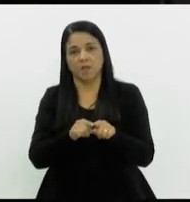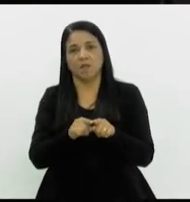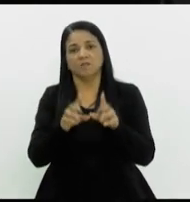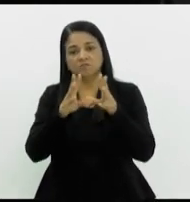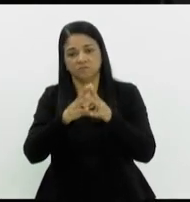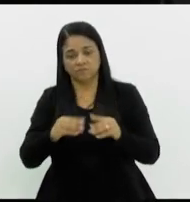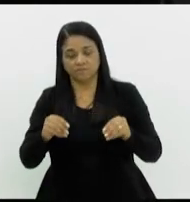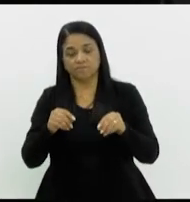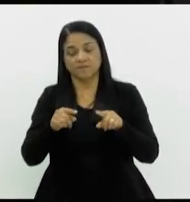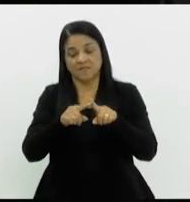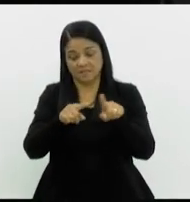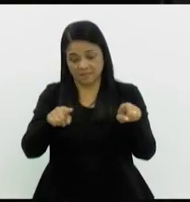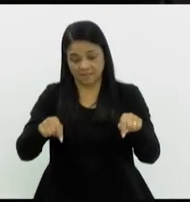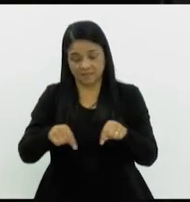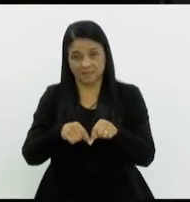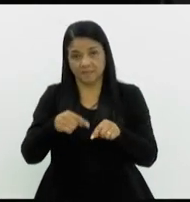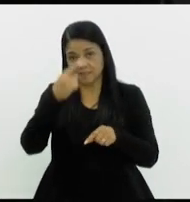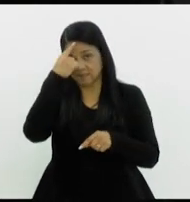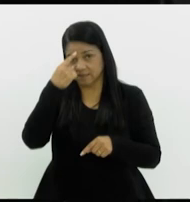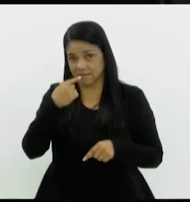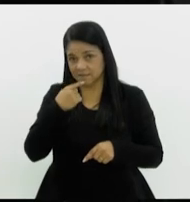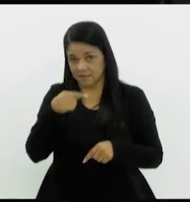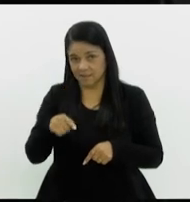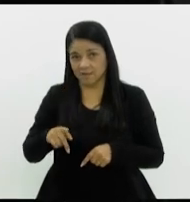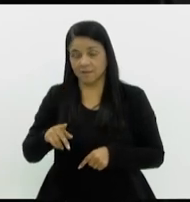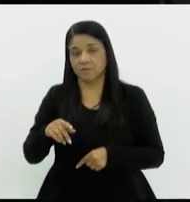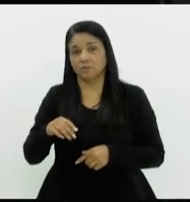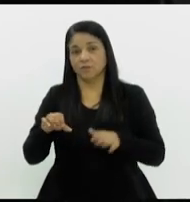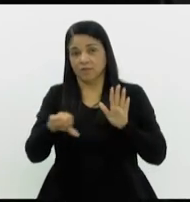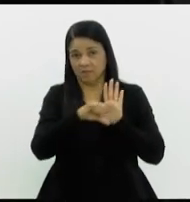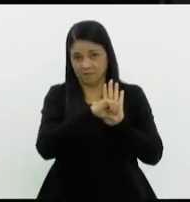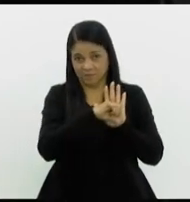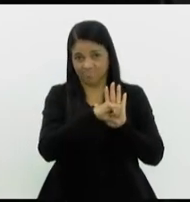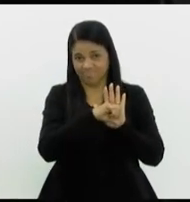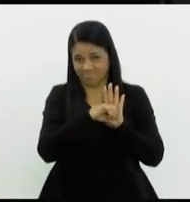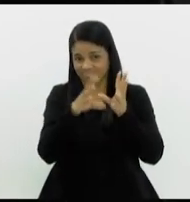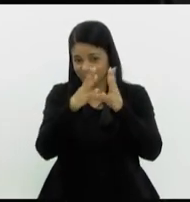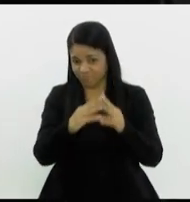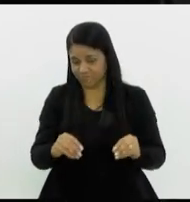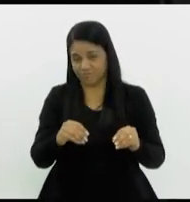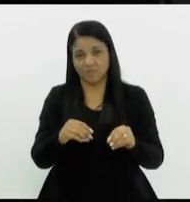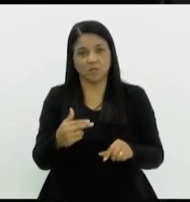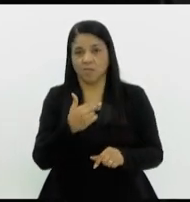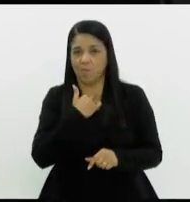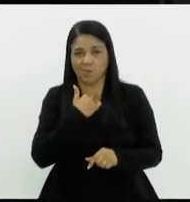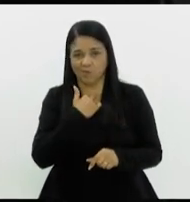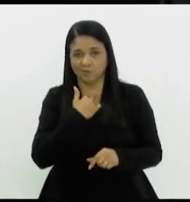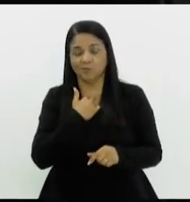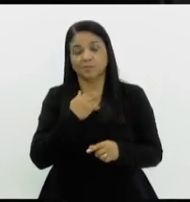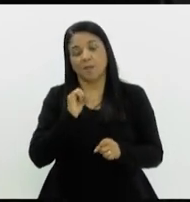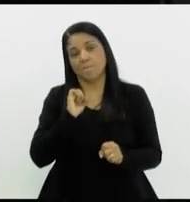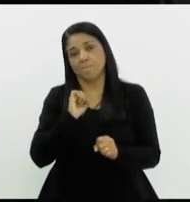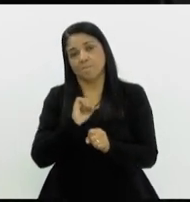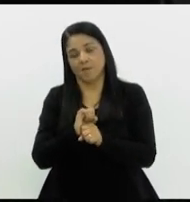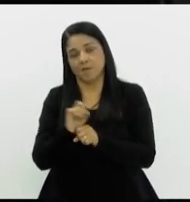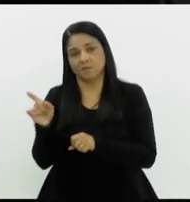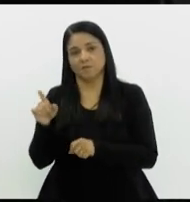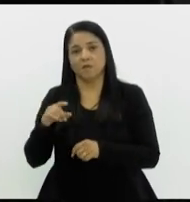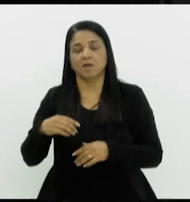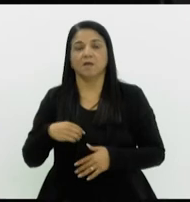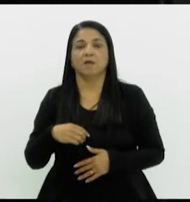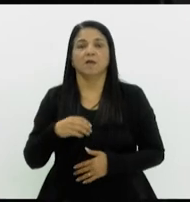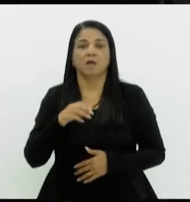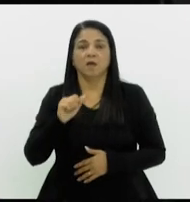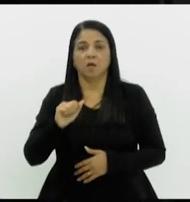cena de crime, que ocorreu no caso da Kathleen Romeu, que atualmente encontra-se parado na auditoria militar do